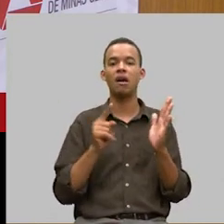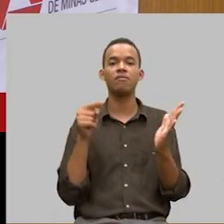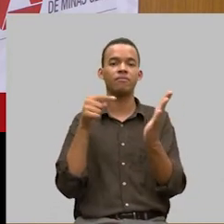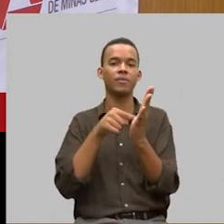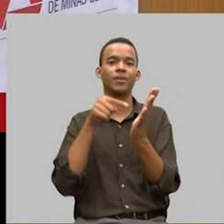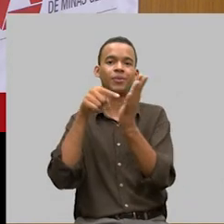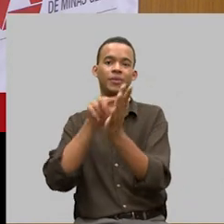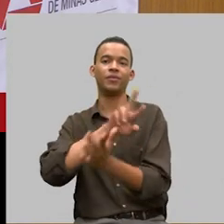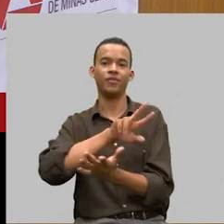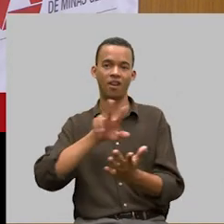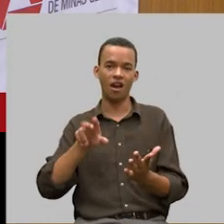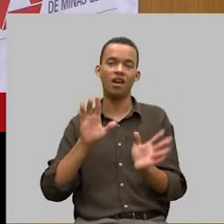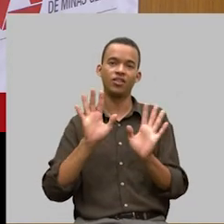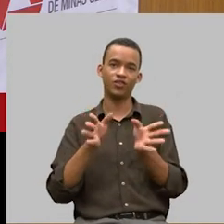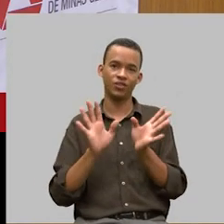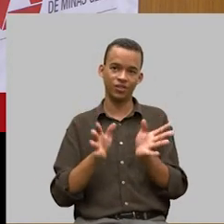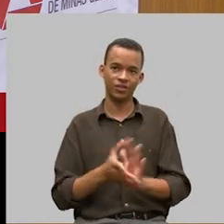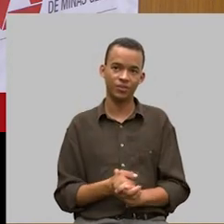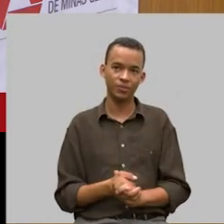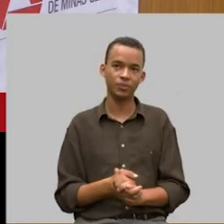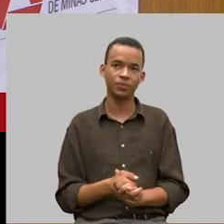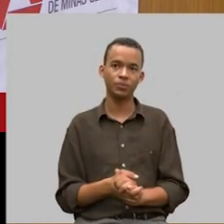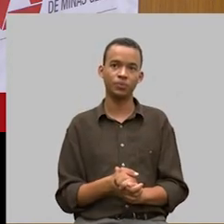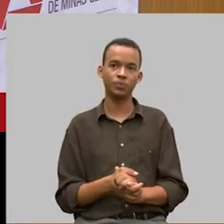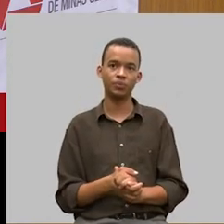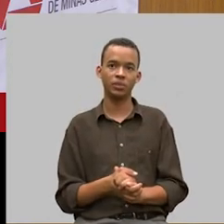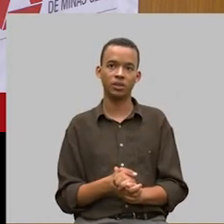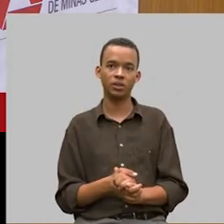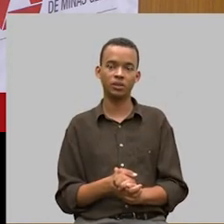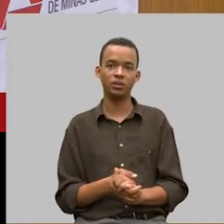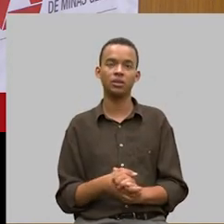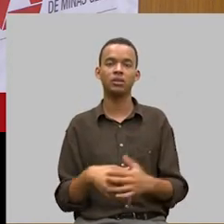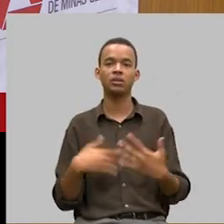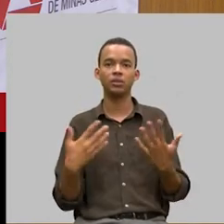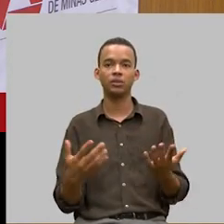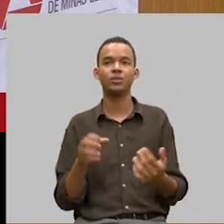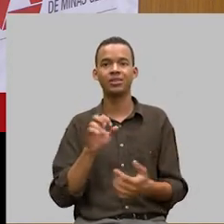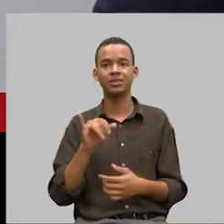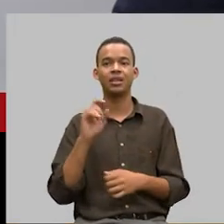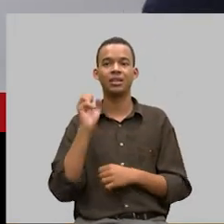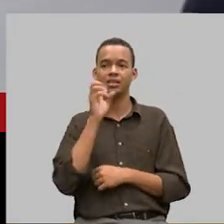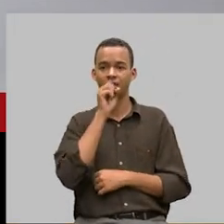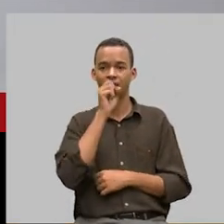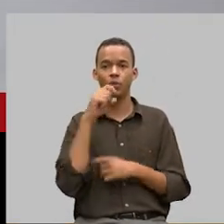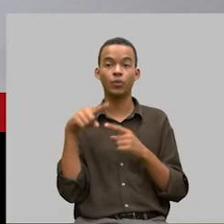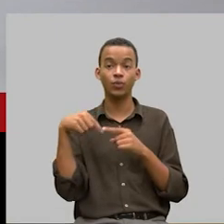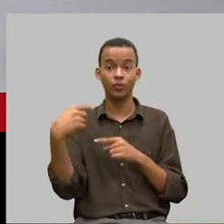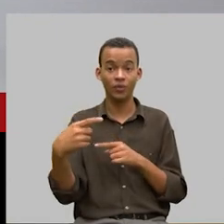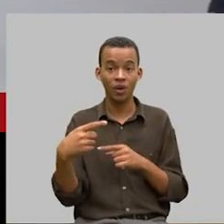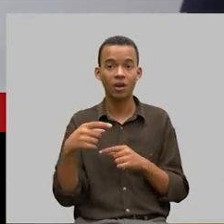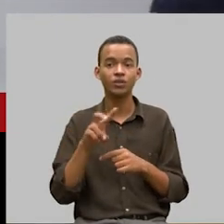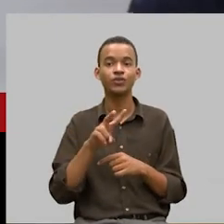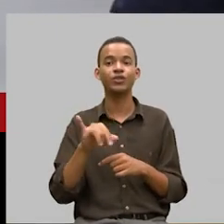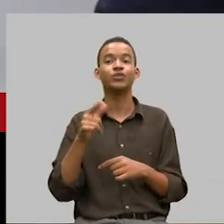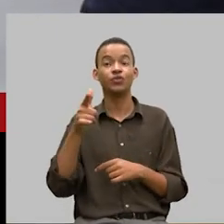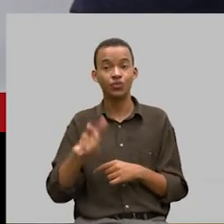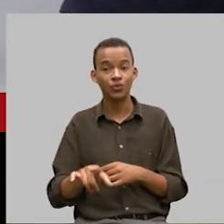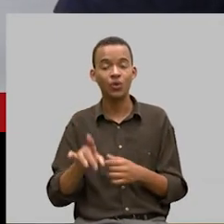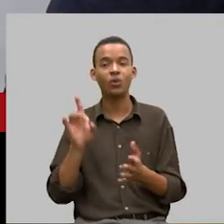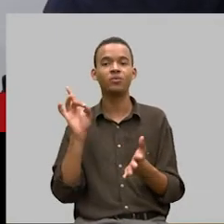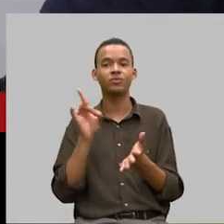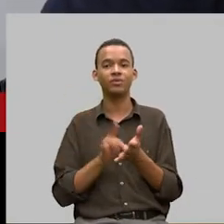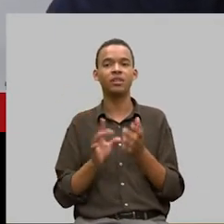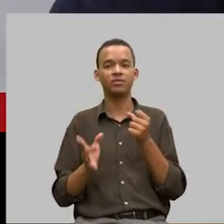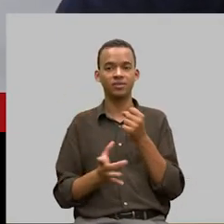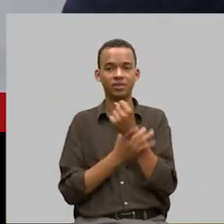colocadas lá então se a gente vai de novo sábado que vem vem aprovar garantir Educação de